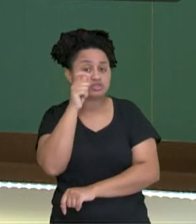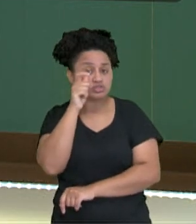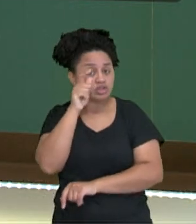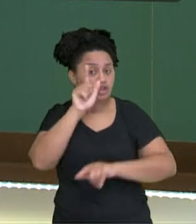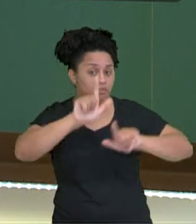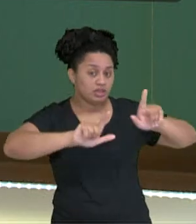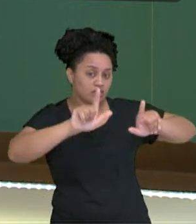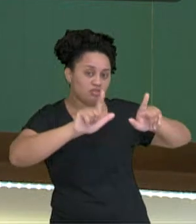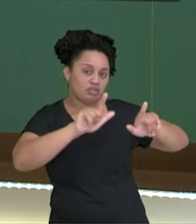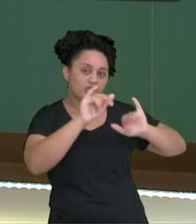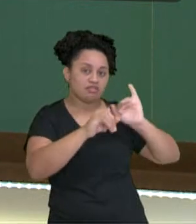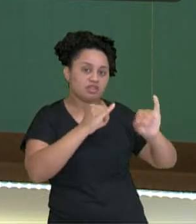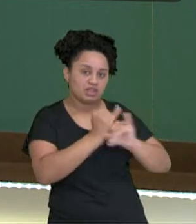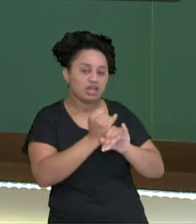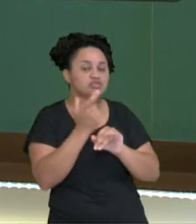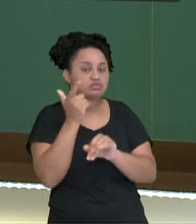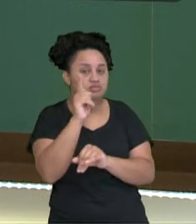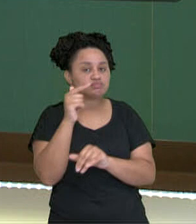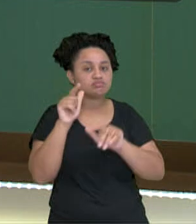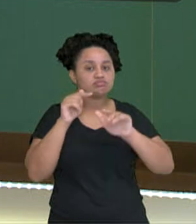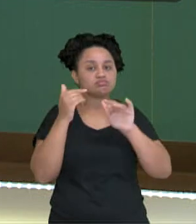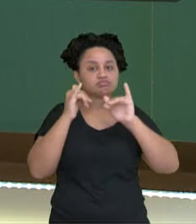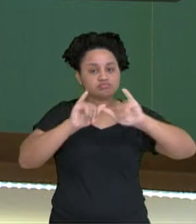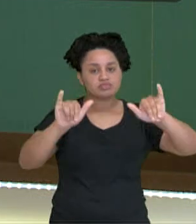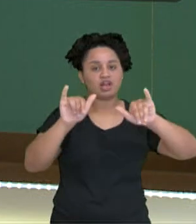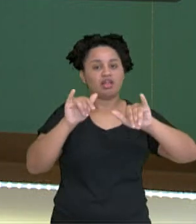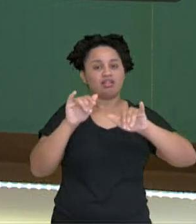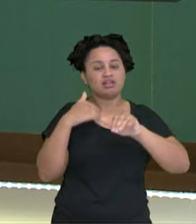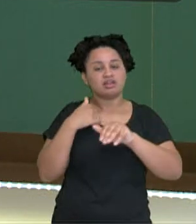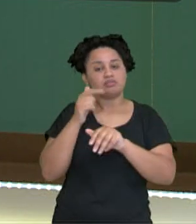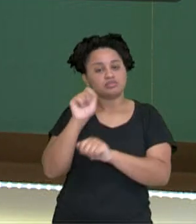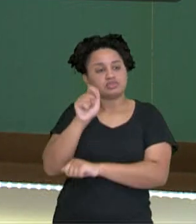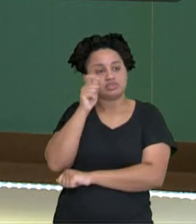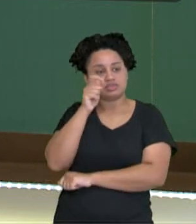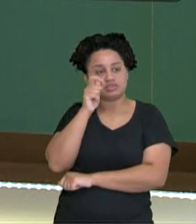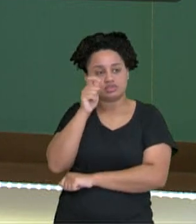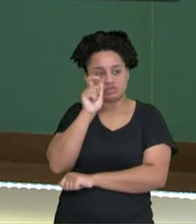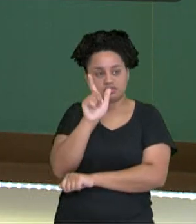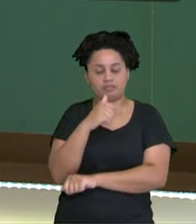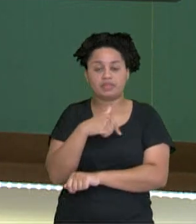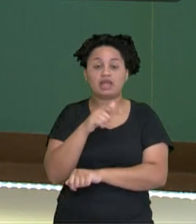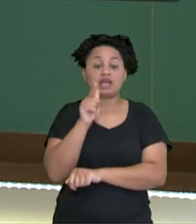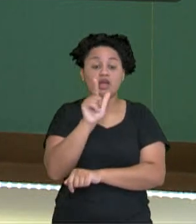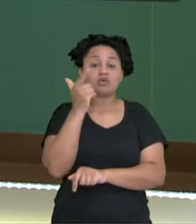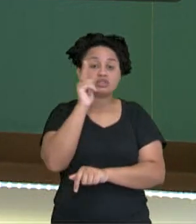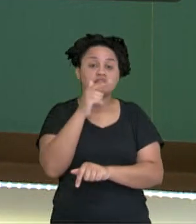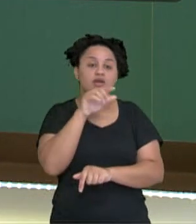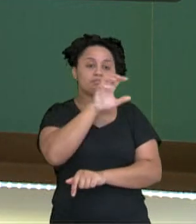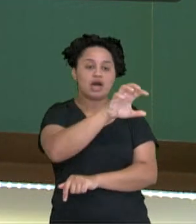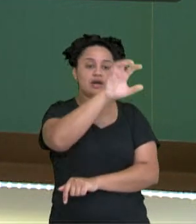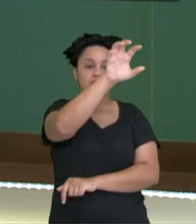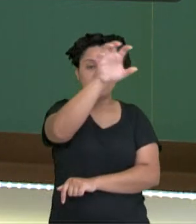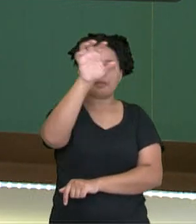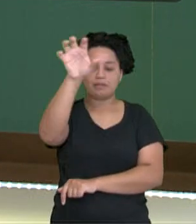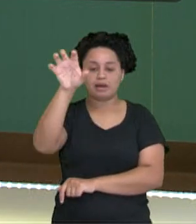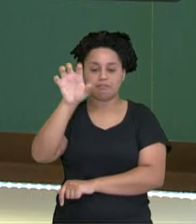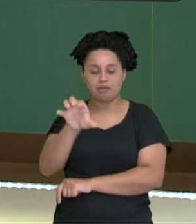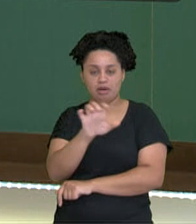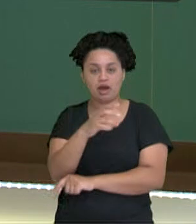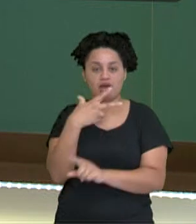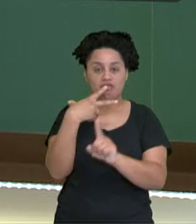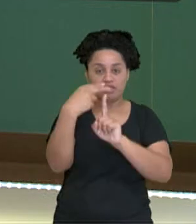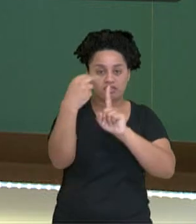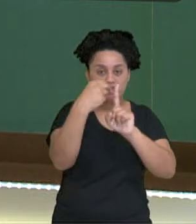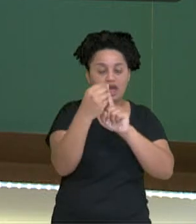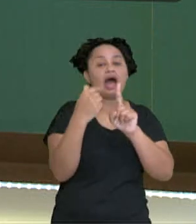de TV da internet, tá? Os vencedores da etapa regional se encontraram daí virtualmente para